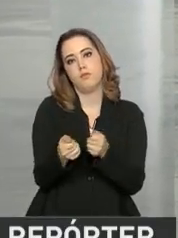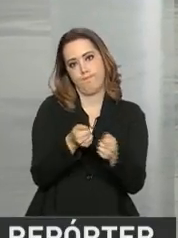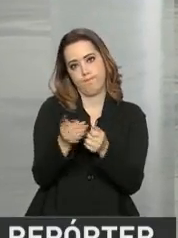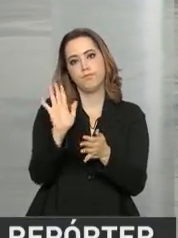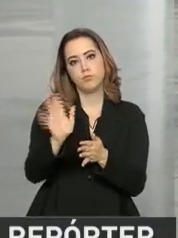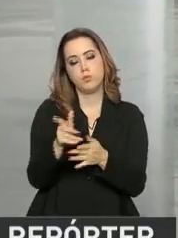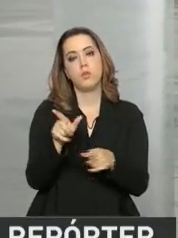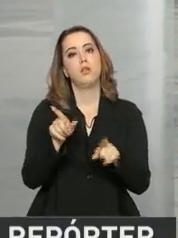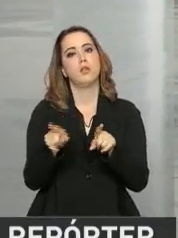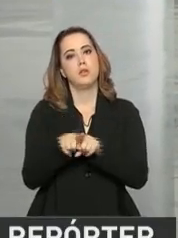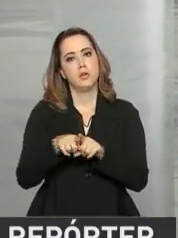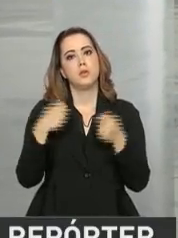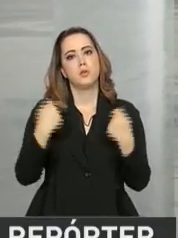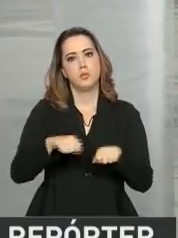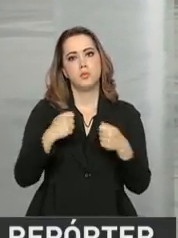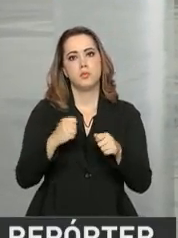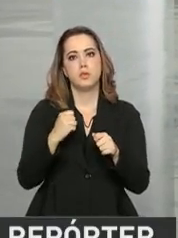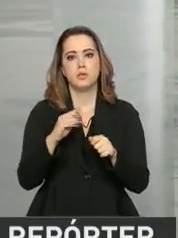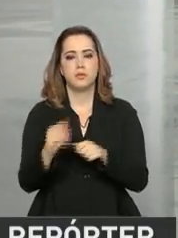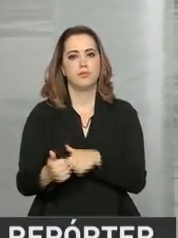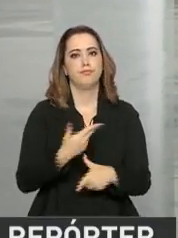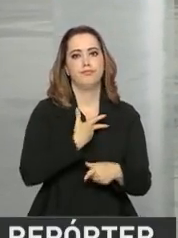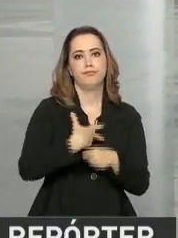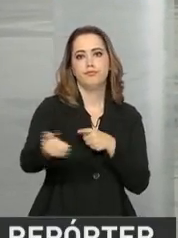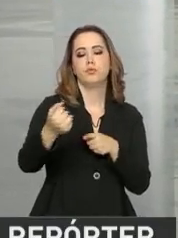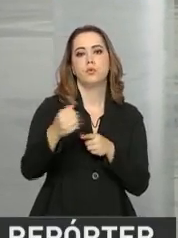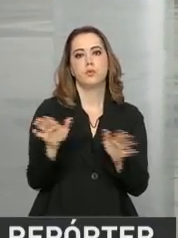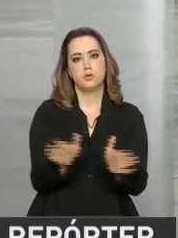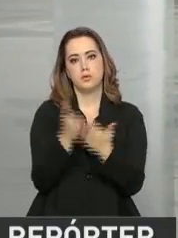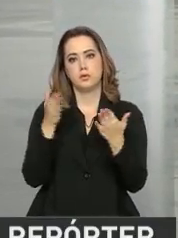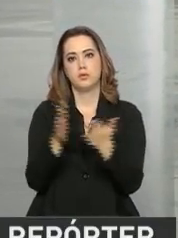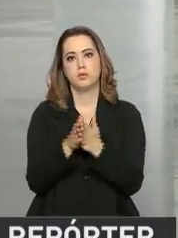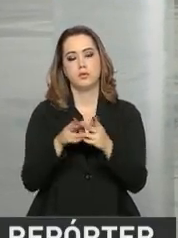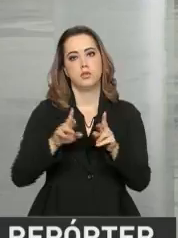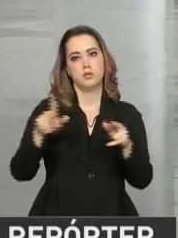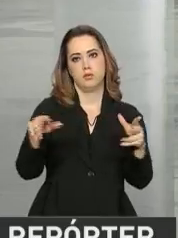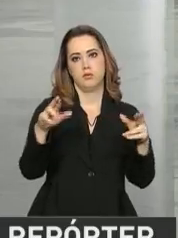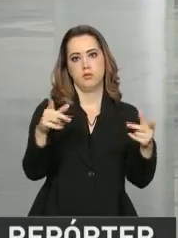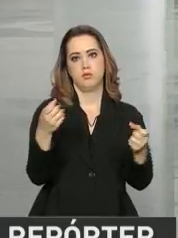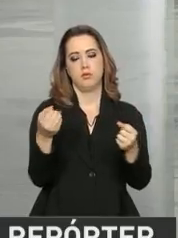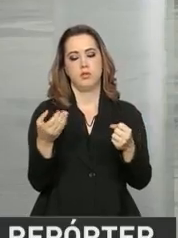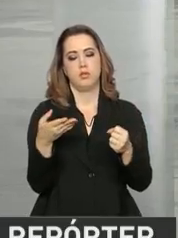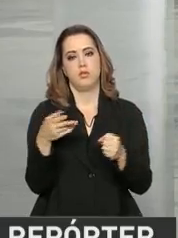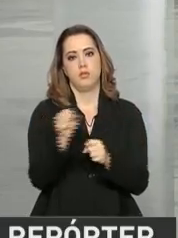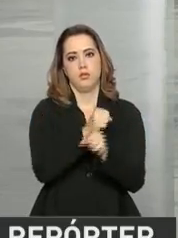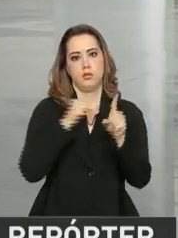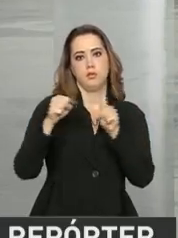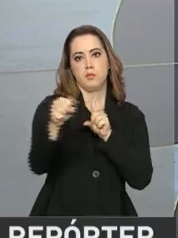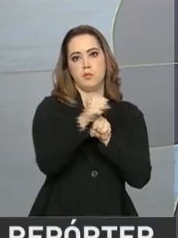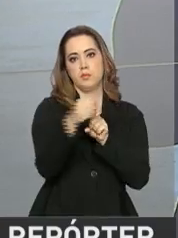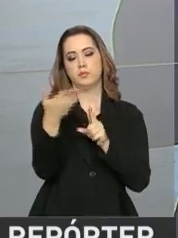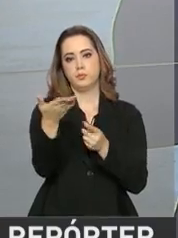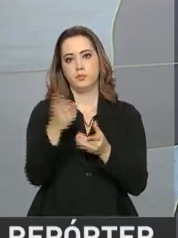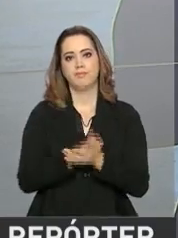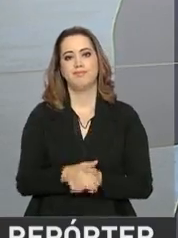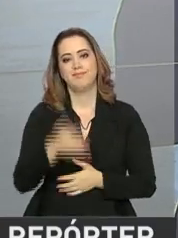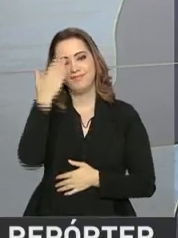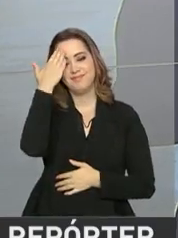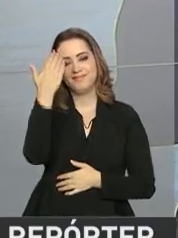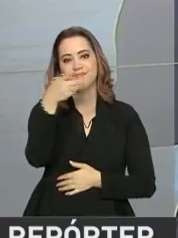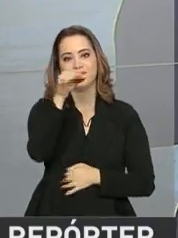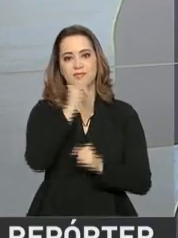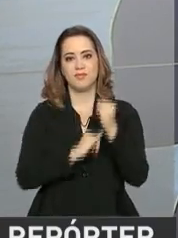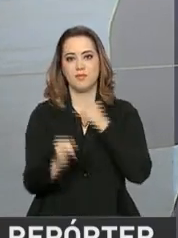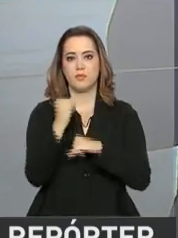por ex a superação da pobreza e da desigualdade social volto com você no estúdio Leandro obrigado Paulo pelas